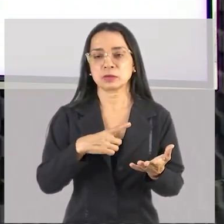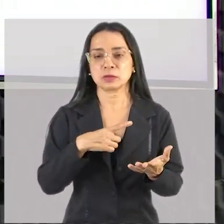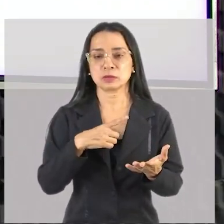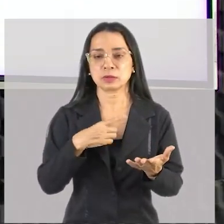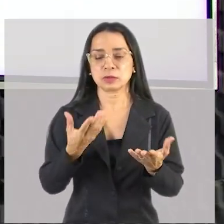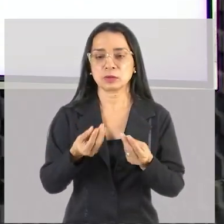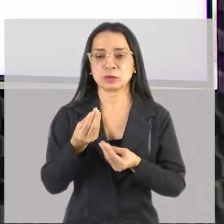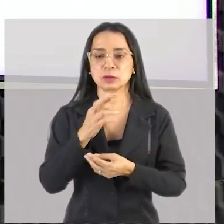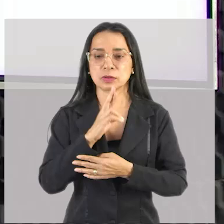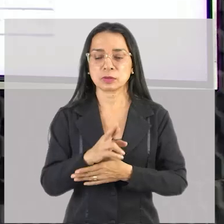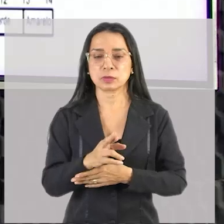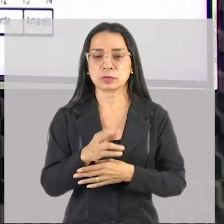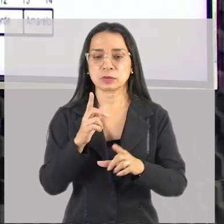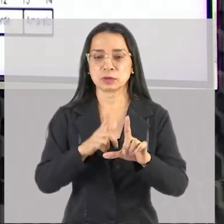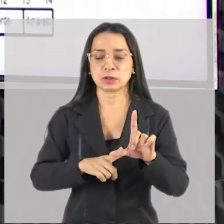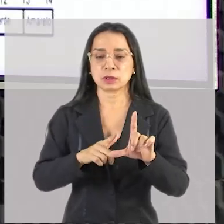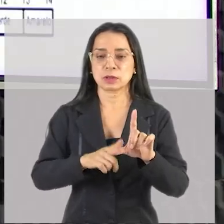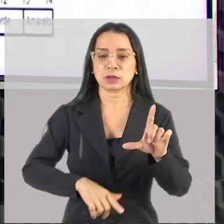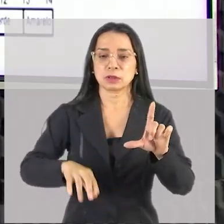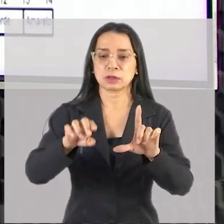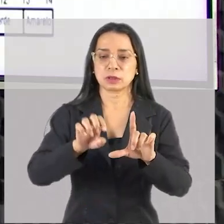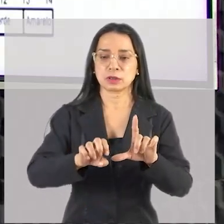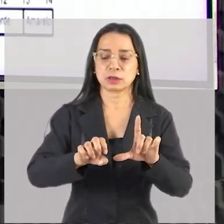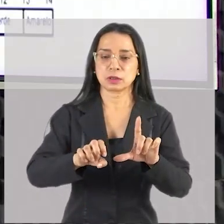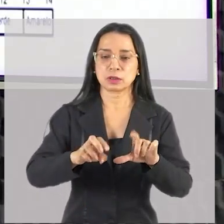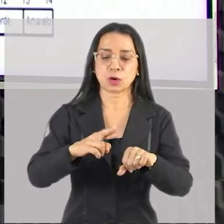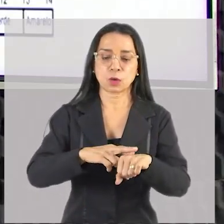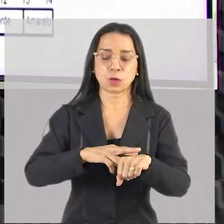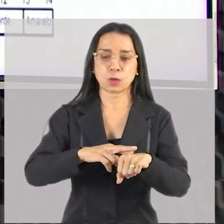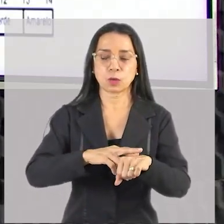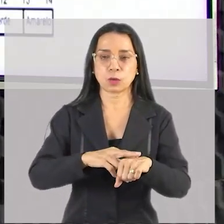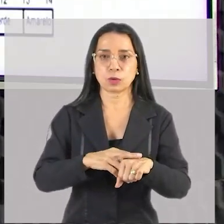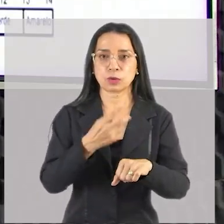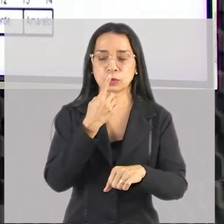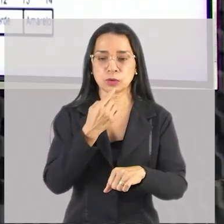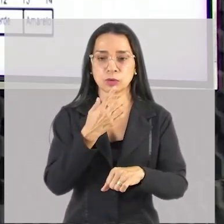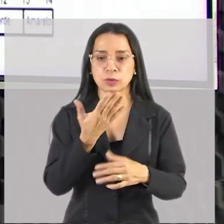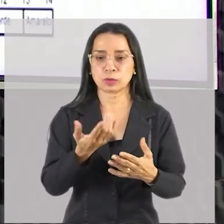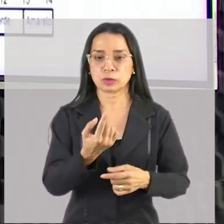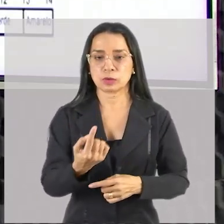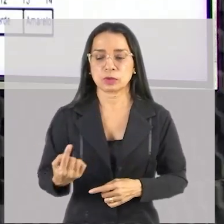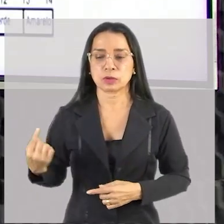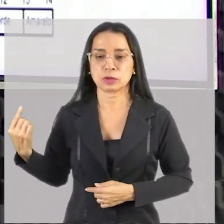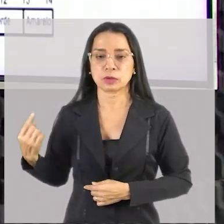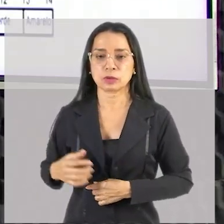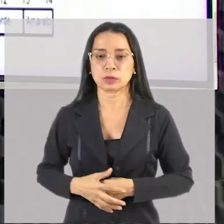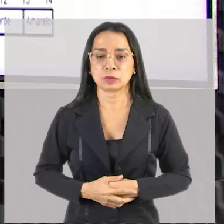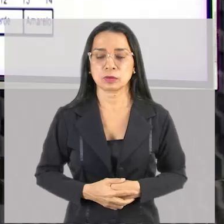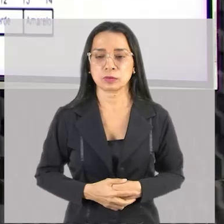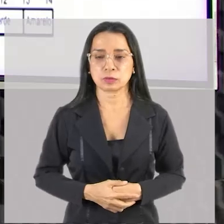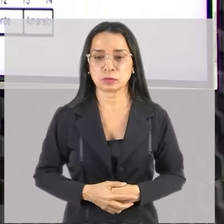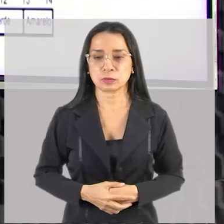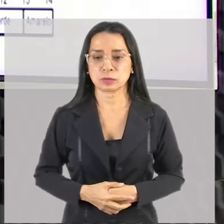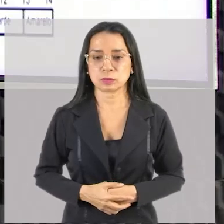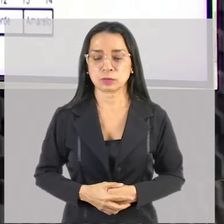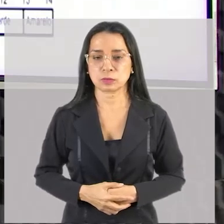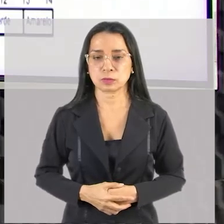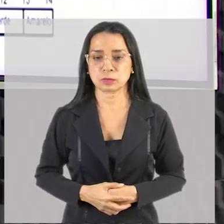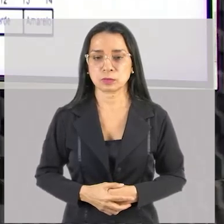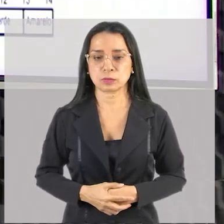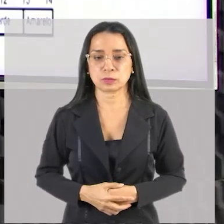resposta roxa e vermelha. Por quê? Porque o pH já está aqui, ó, entre 1 e 3. O pH do suco gástrico é bem ácido, tá? Bem baixo, na